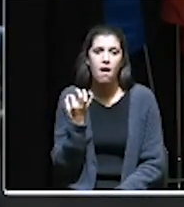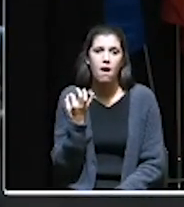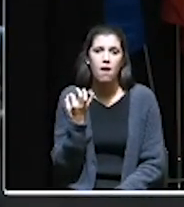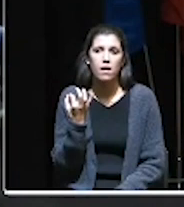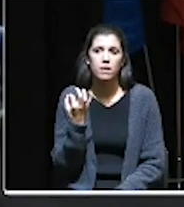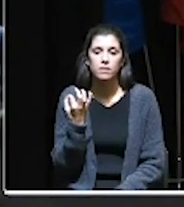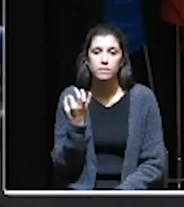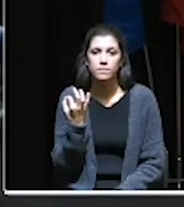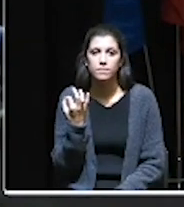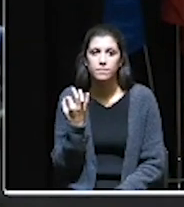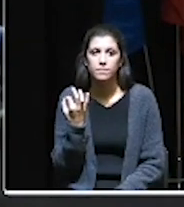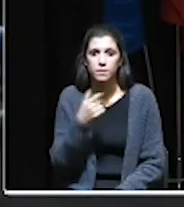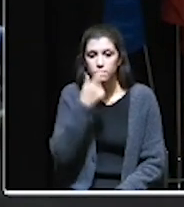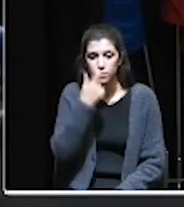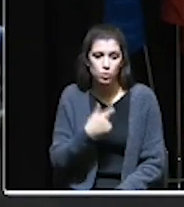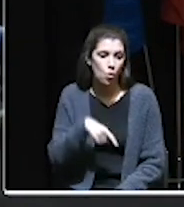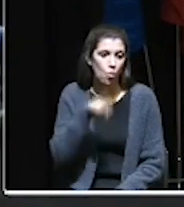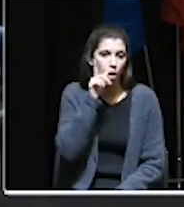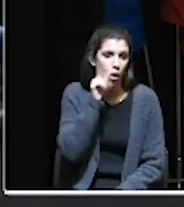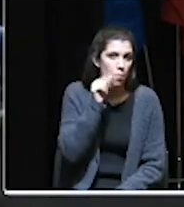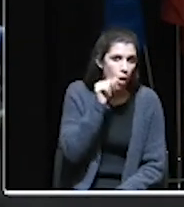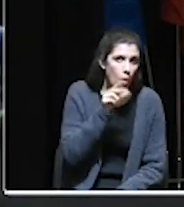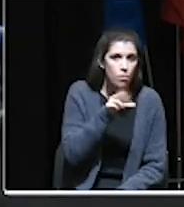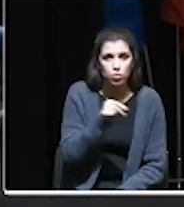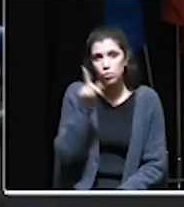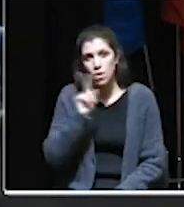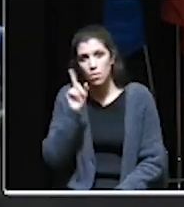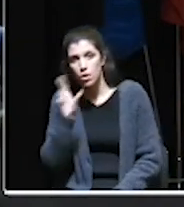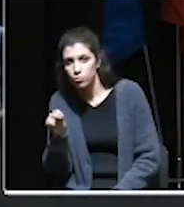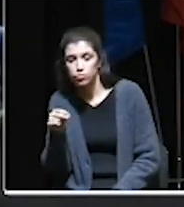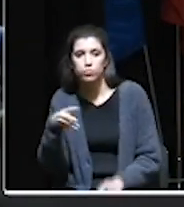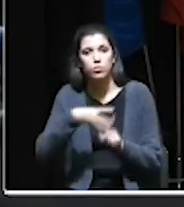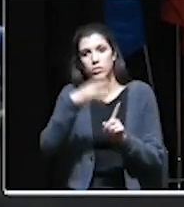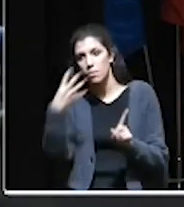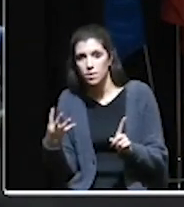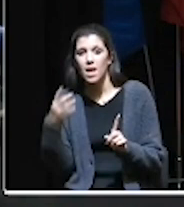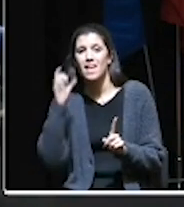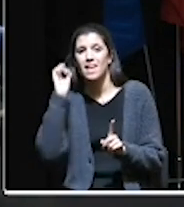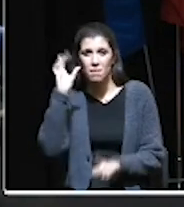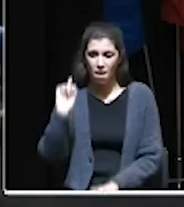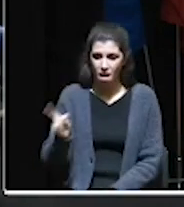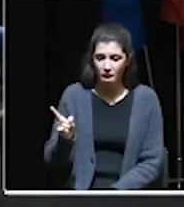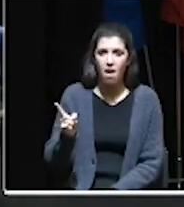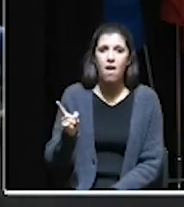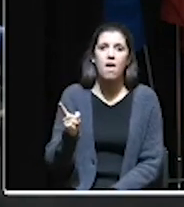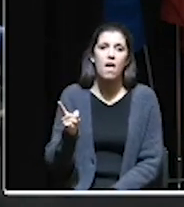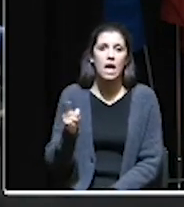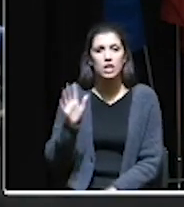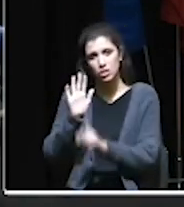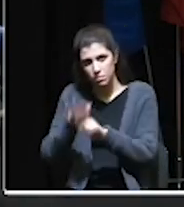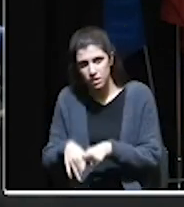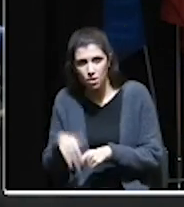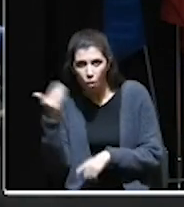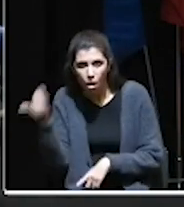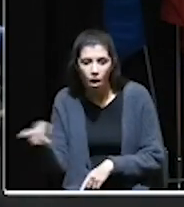em que ser uma pessoa homossexual, ser da comunidade LGBTQIA+, ainda é crime, ainda é discriminado. Vemos agora